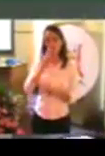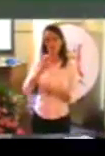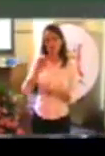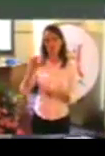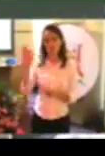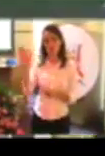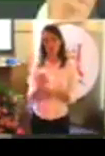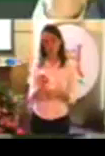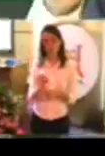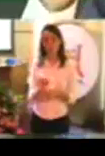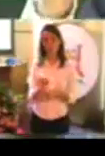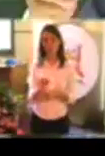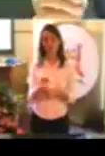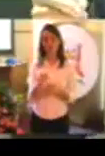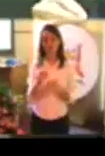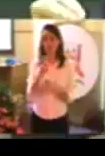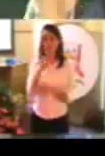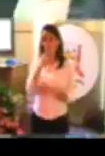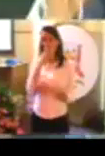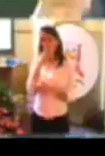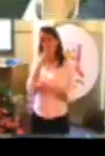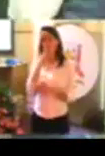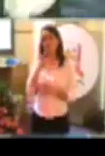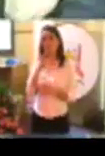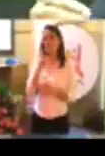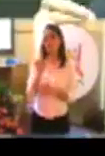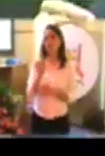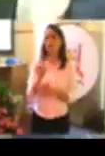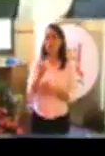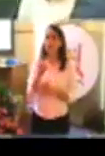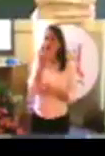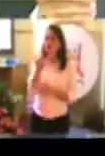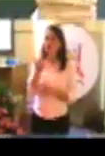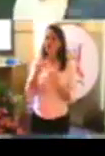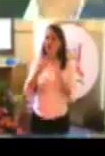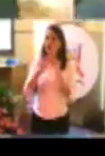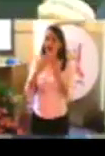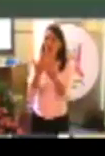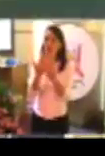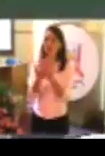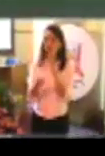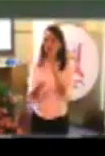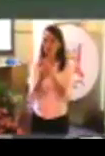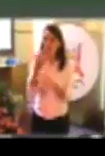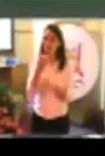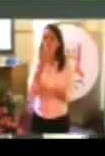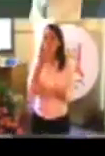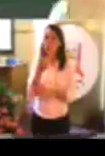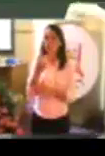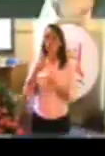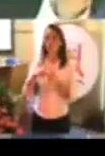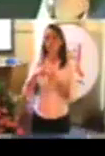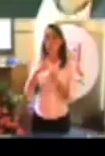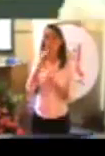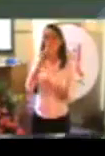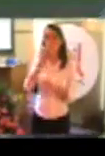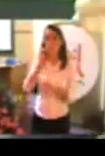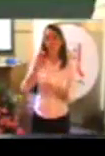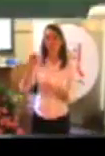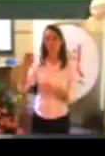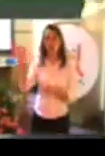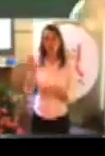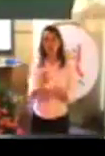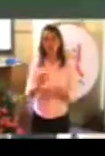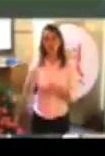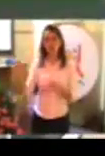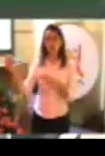presidente. Um dado fantástico. Só isso justifica a criação de uma escola do Legislativo. Mais de 1000%